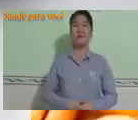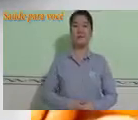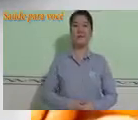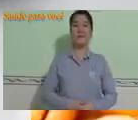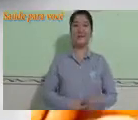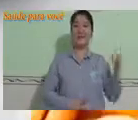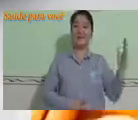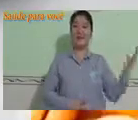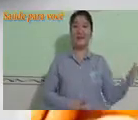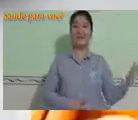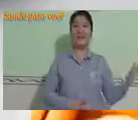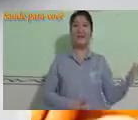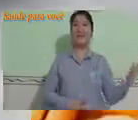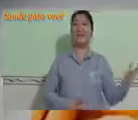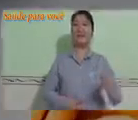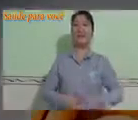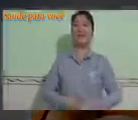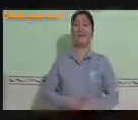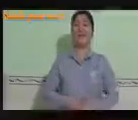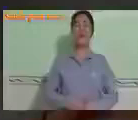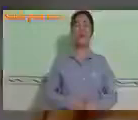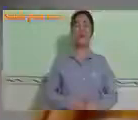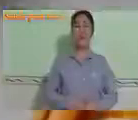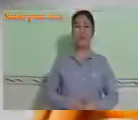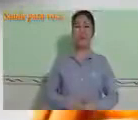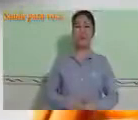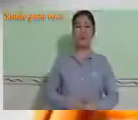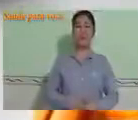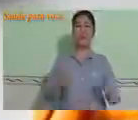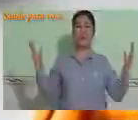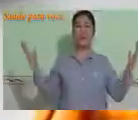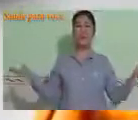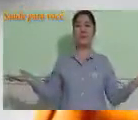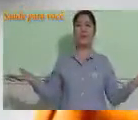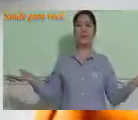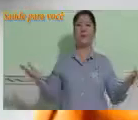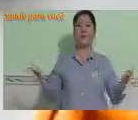tratamento em 2 pontos. Tratamento para diabetes.